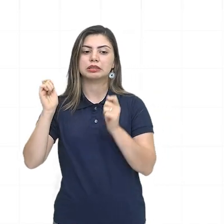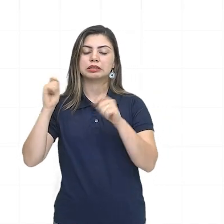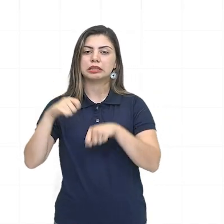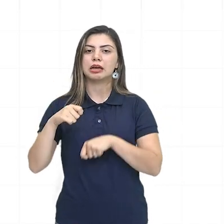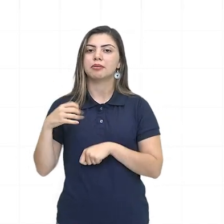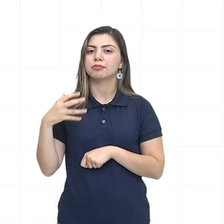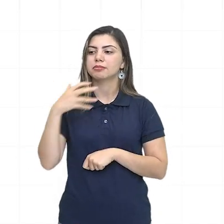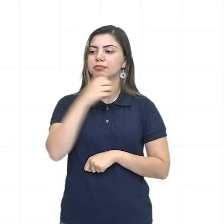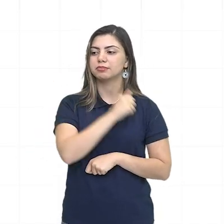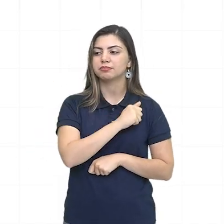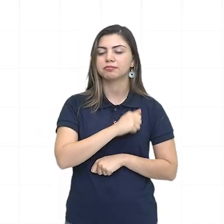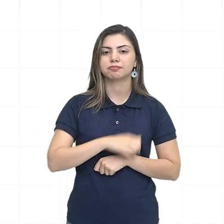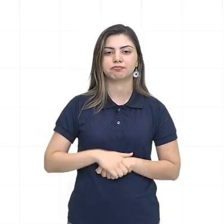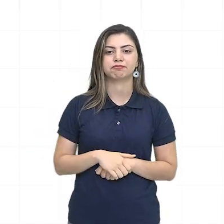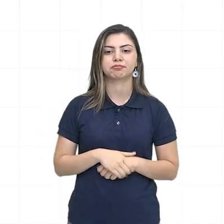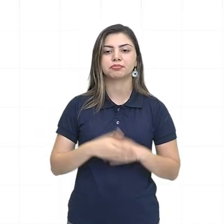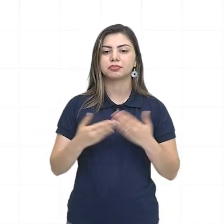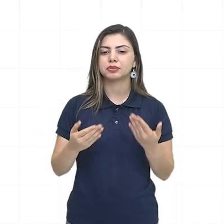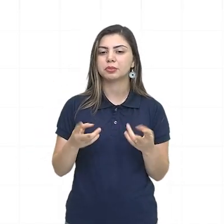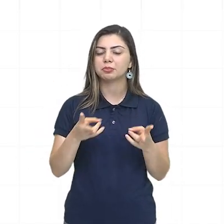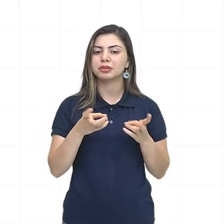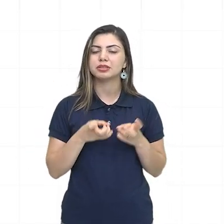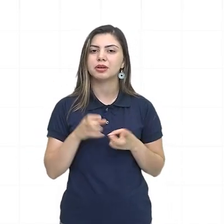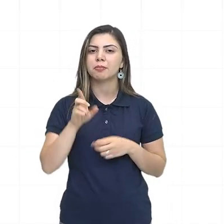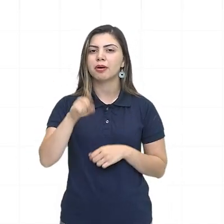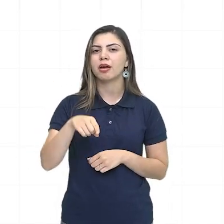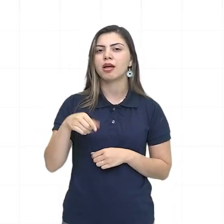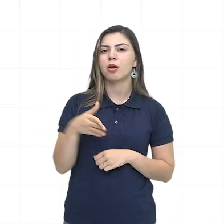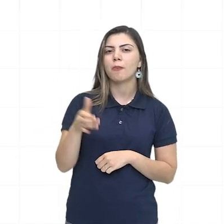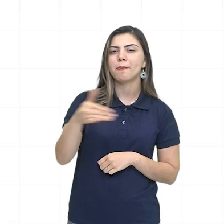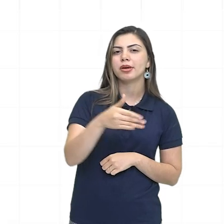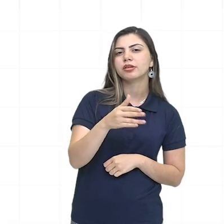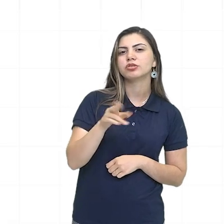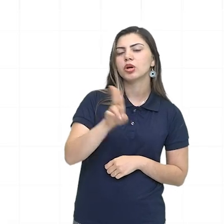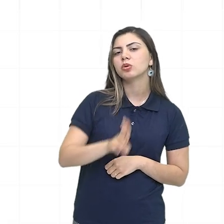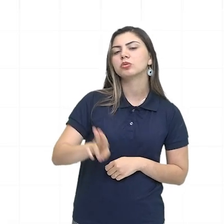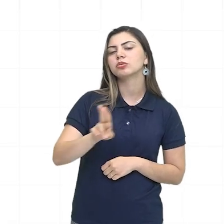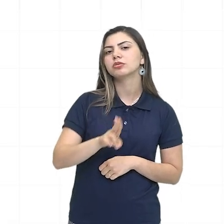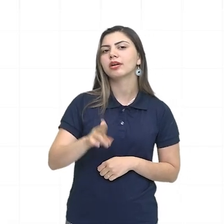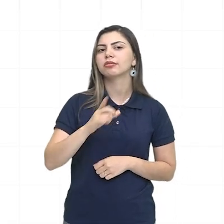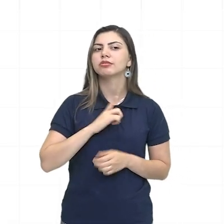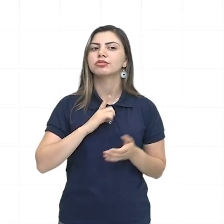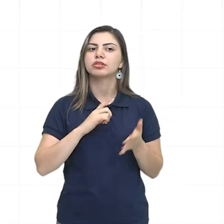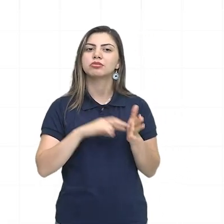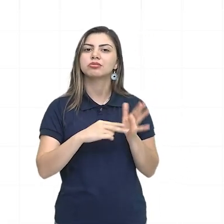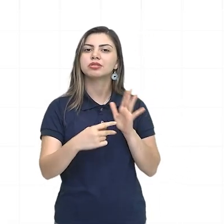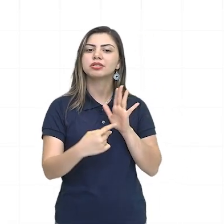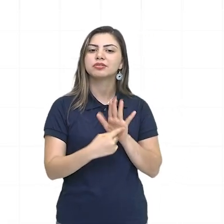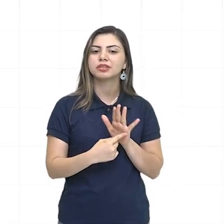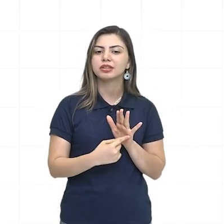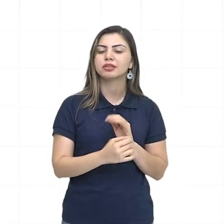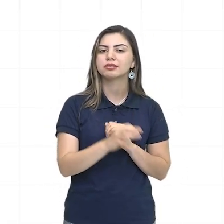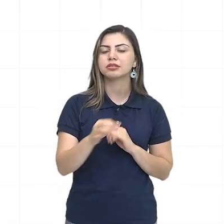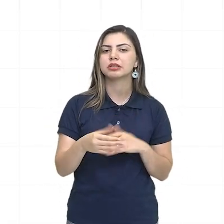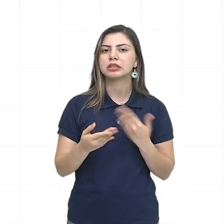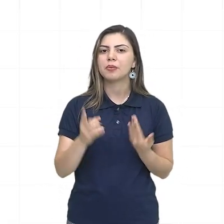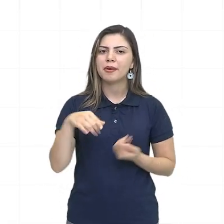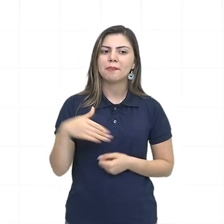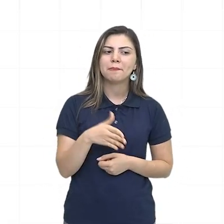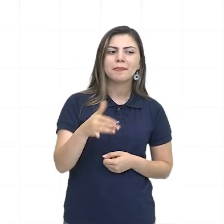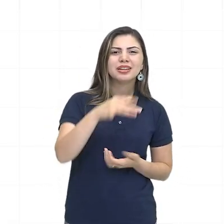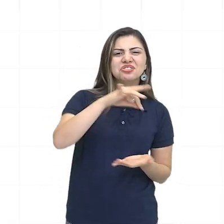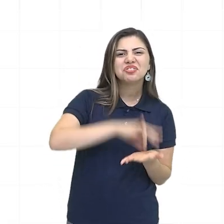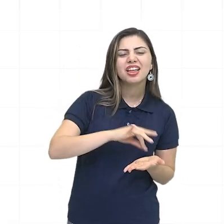o peixe era usado e disfarçadamente ali tinha esse sentido. Não é o peixe em